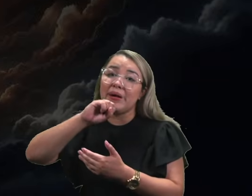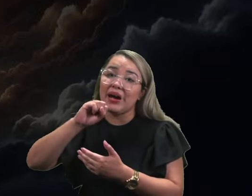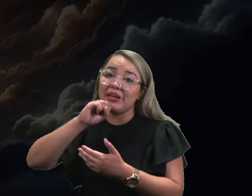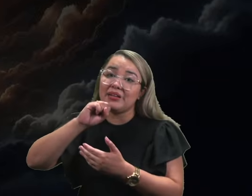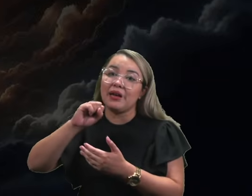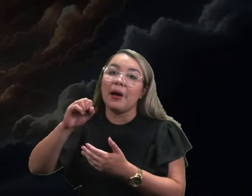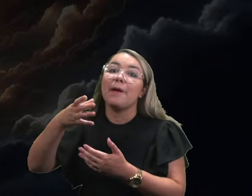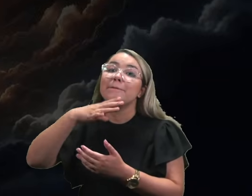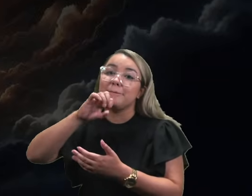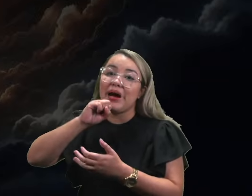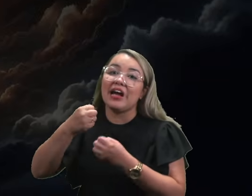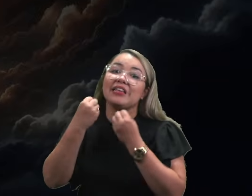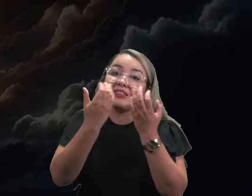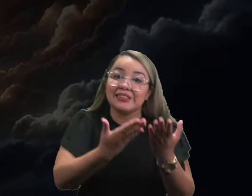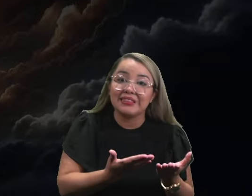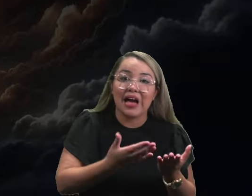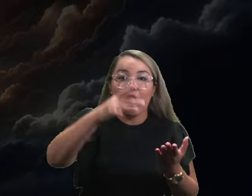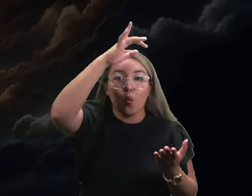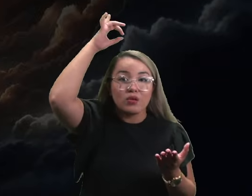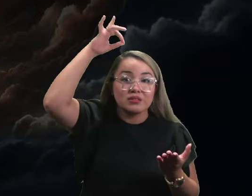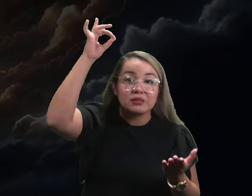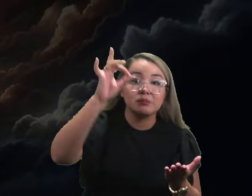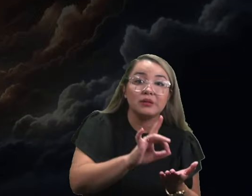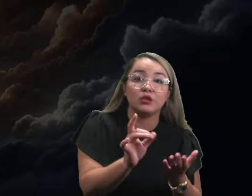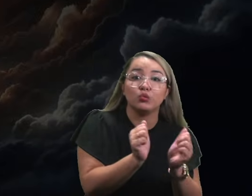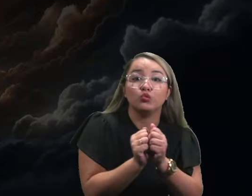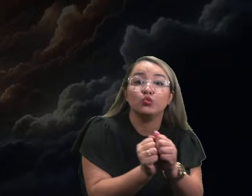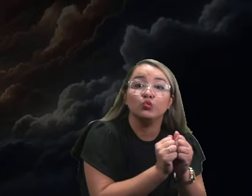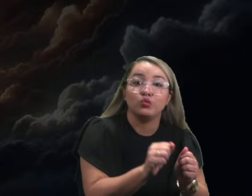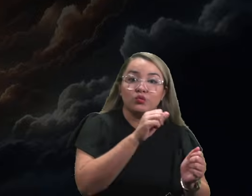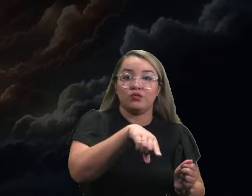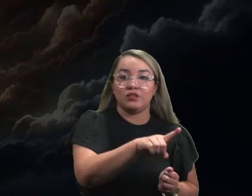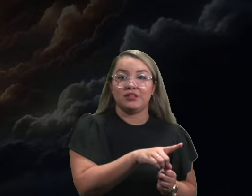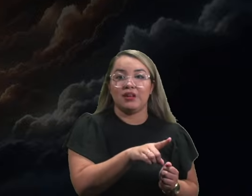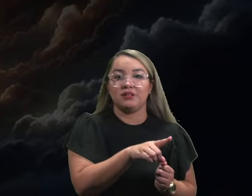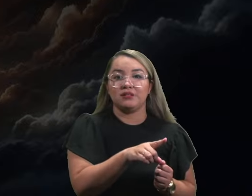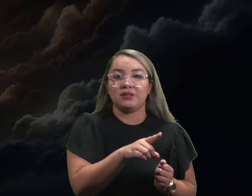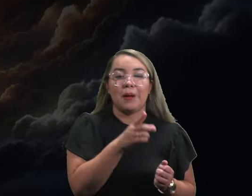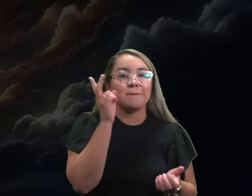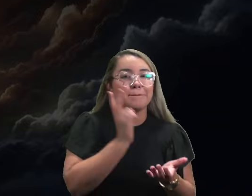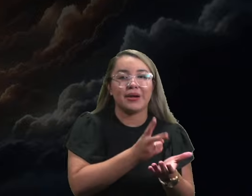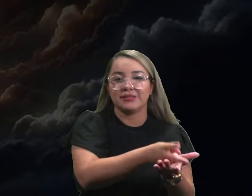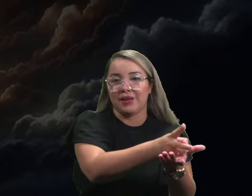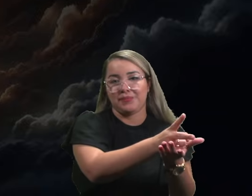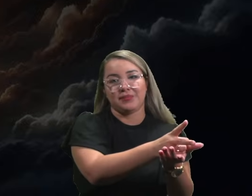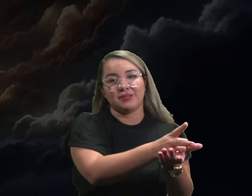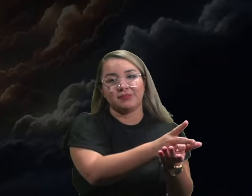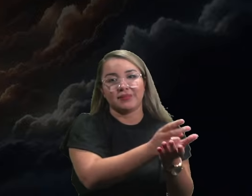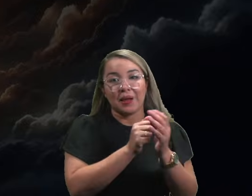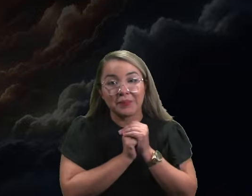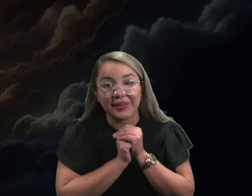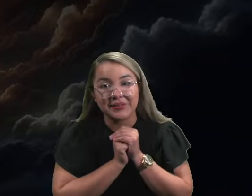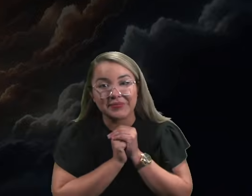Consolador, a fim de que esteja quanto tempo com vocês? Para sempre.